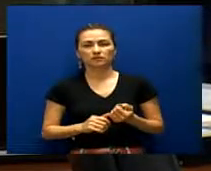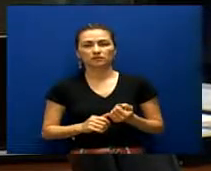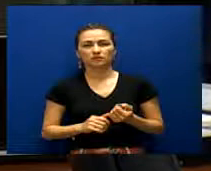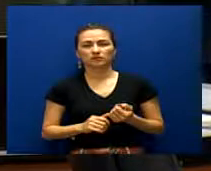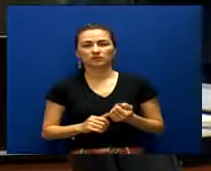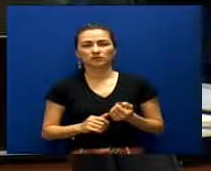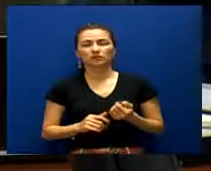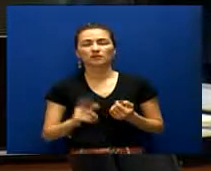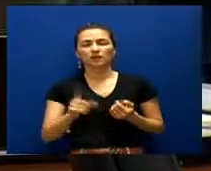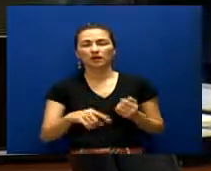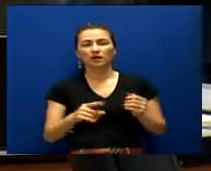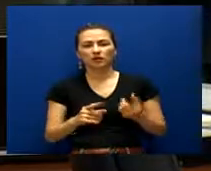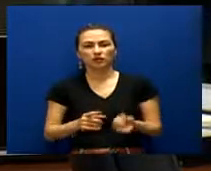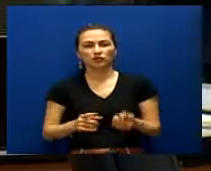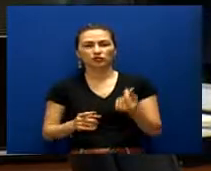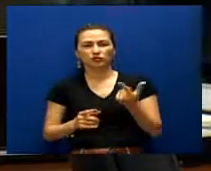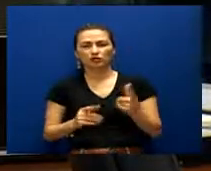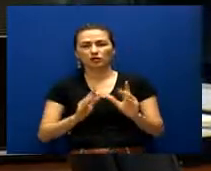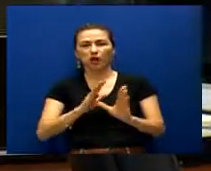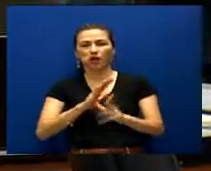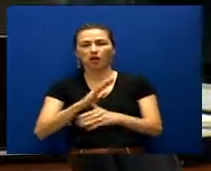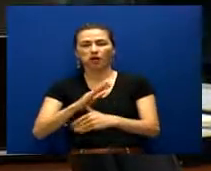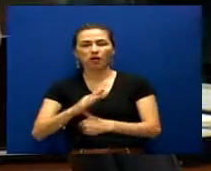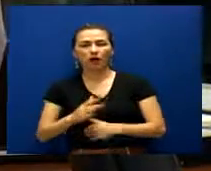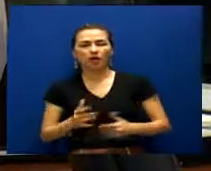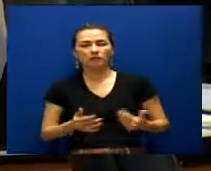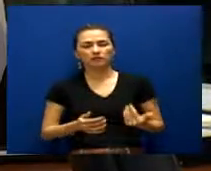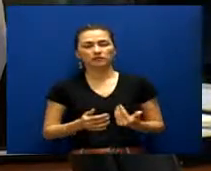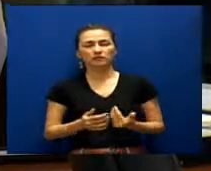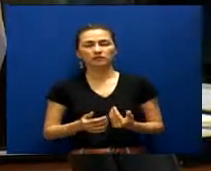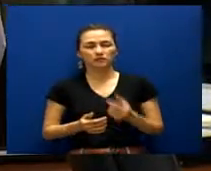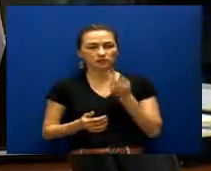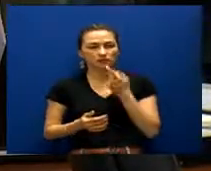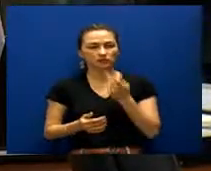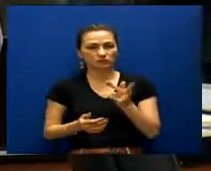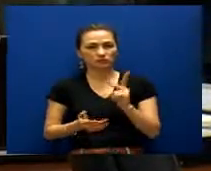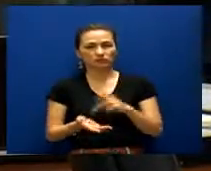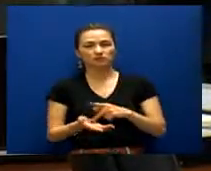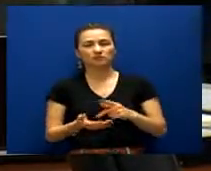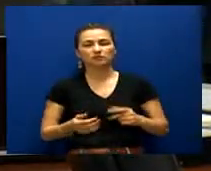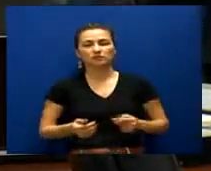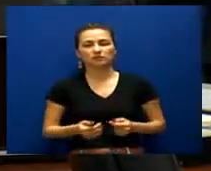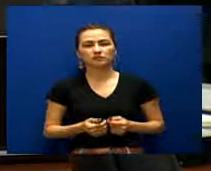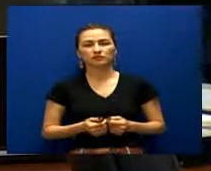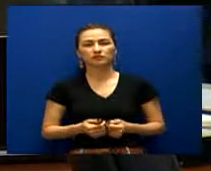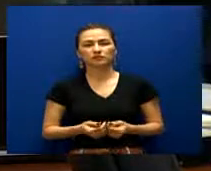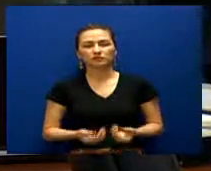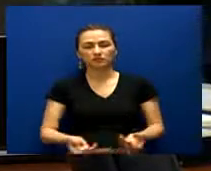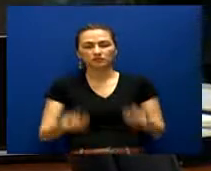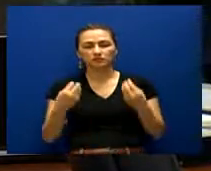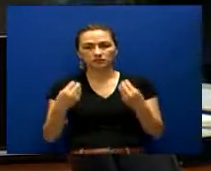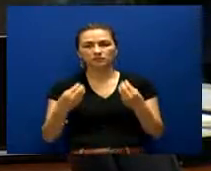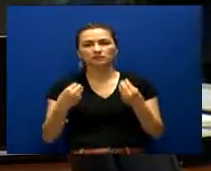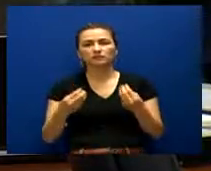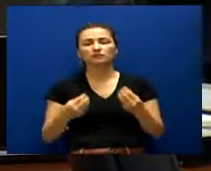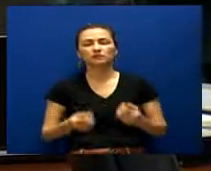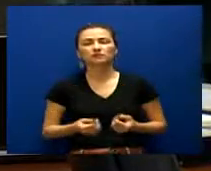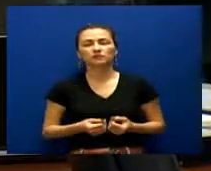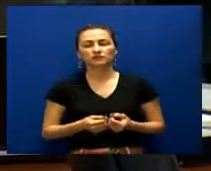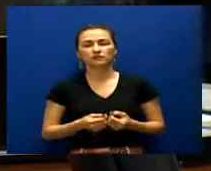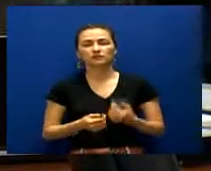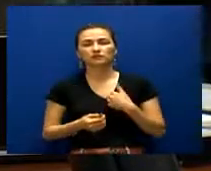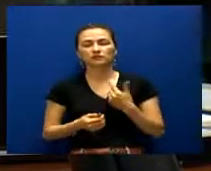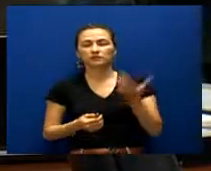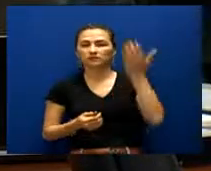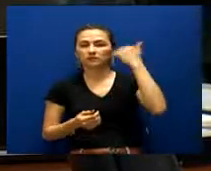roubaram o dinheiro do povo. Padre, eu vou falar bem a verdade para o senhor. Eu fico... Olha, o senhor não tem a noção como é que